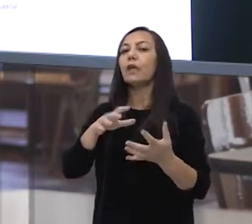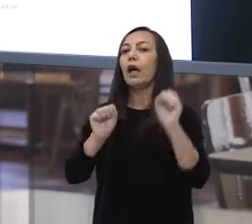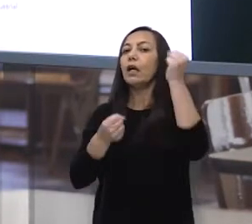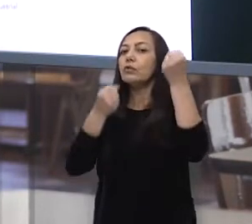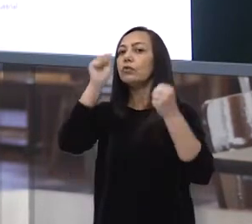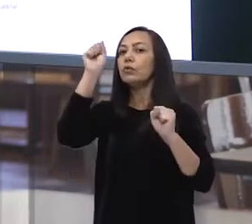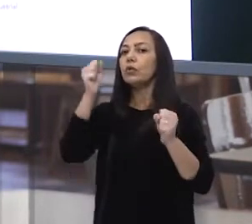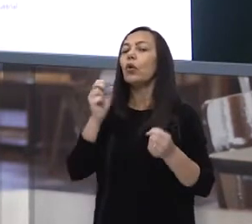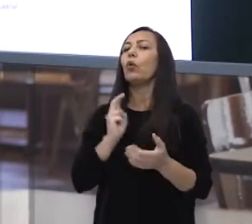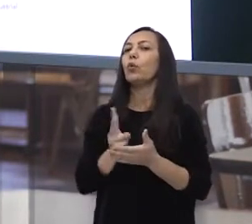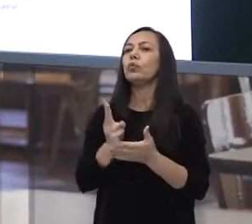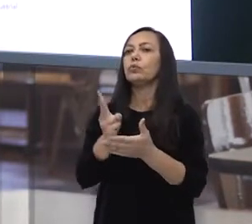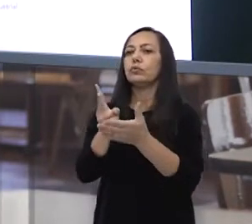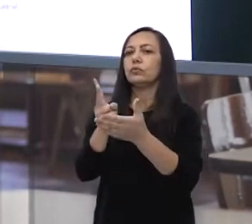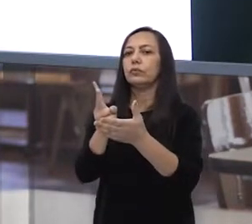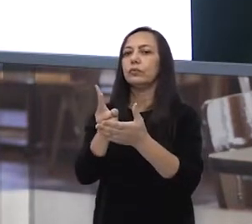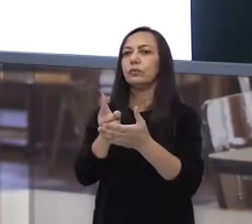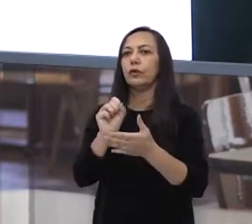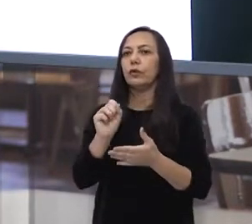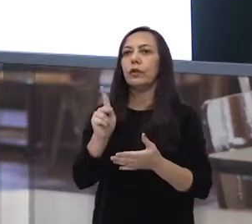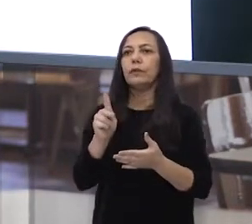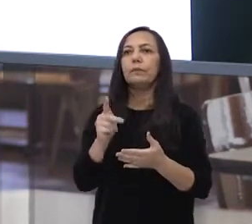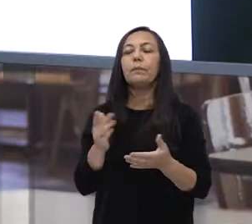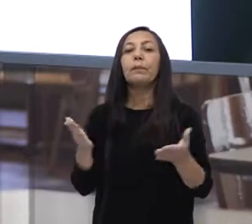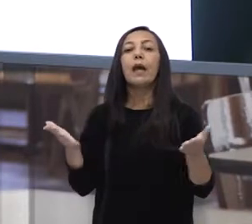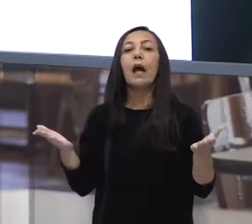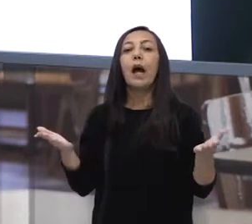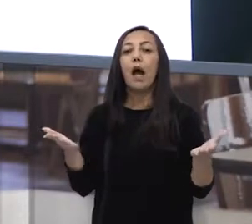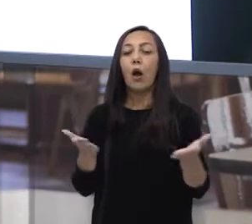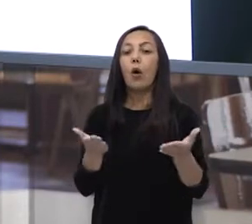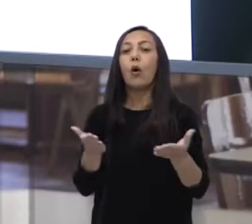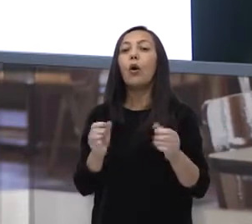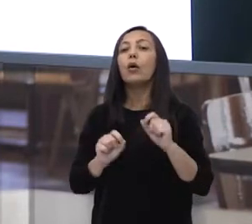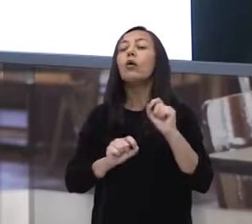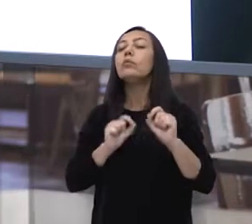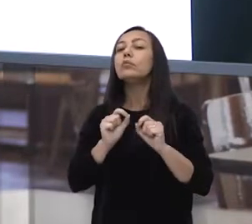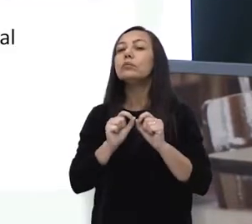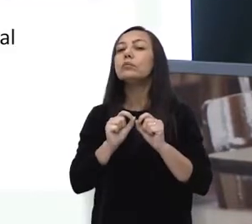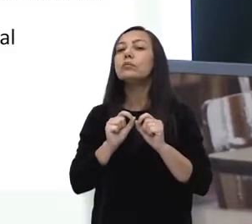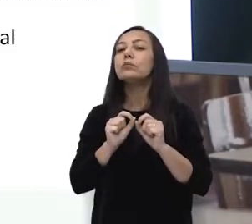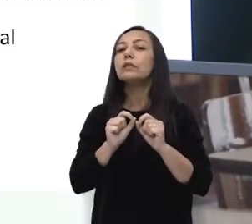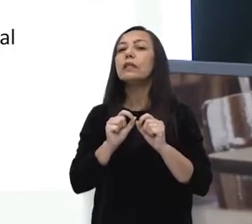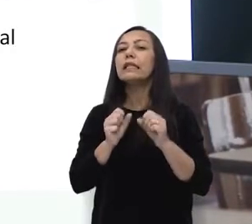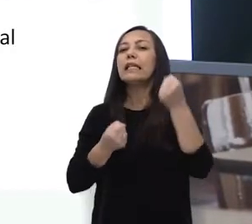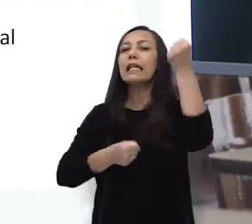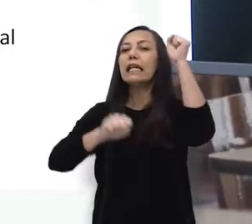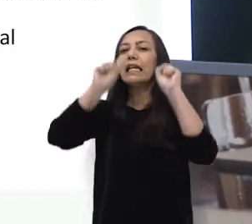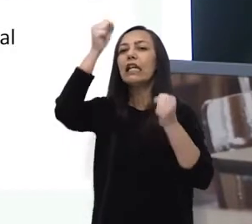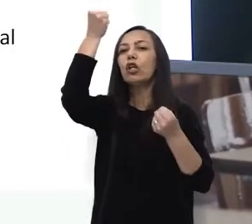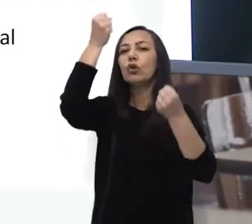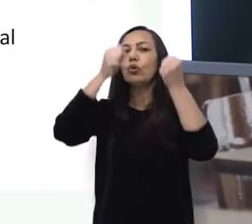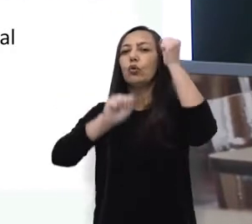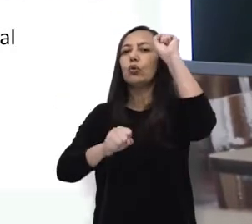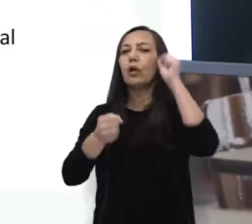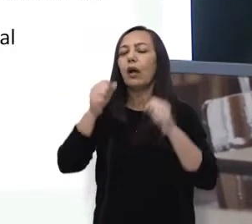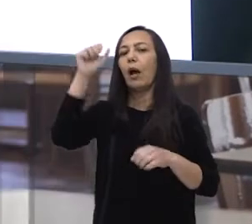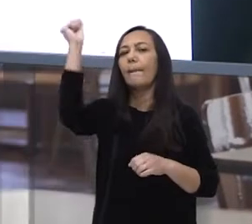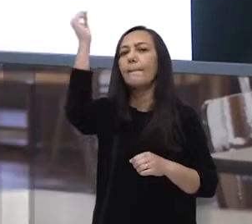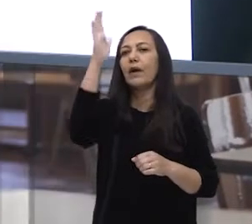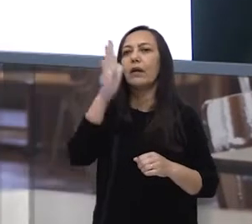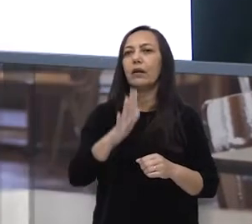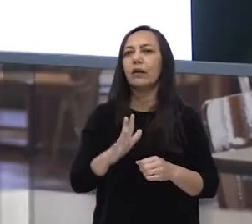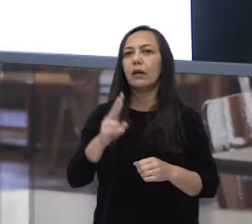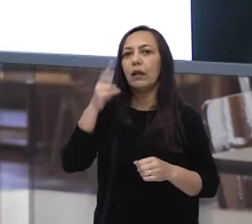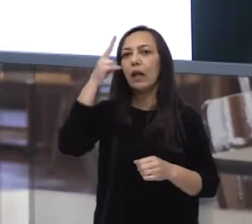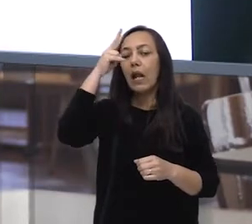em 4 etapas. Tá bom? Então, vamos agora, de fato, para a industrialização brasileira.